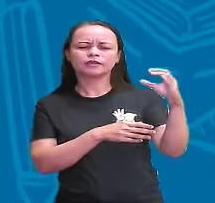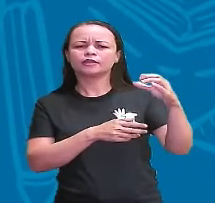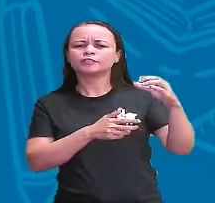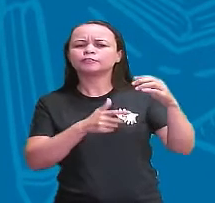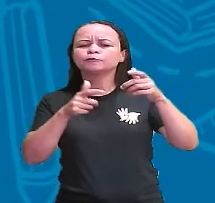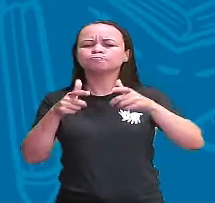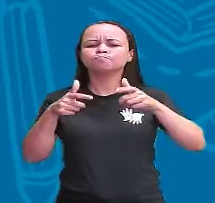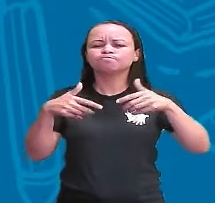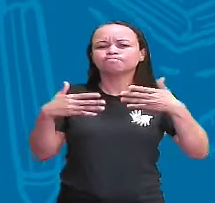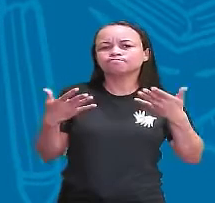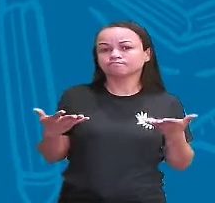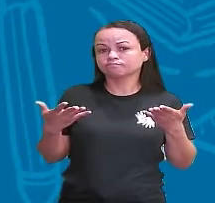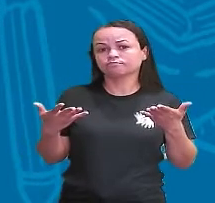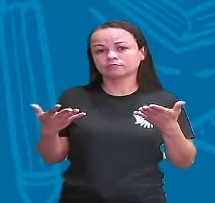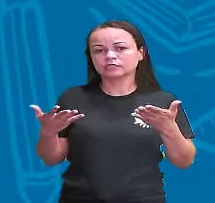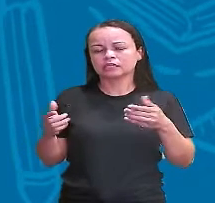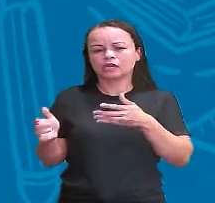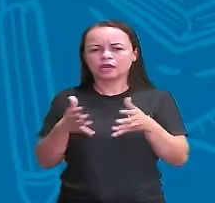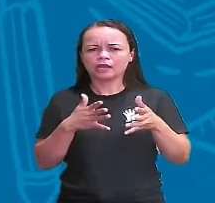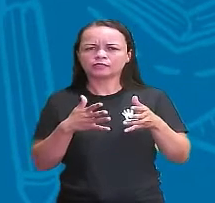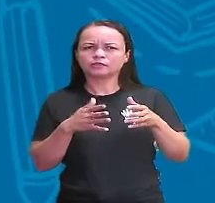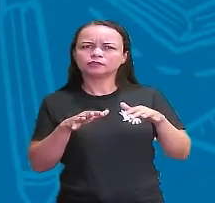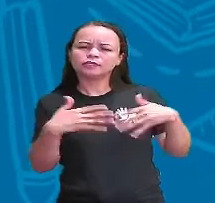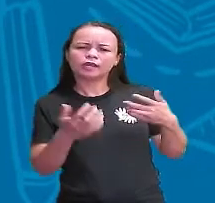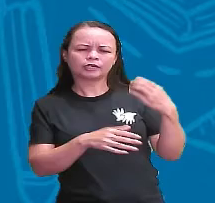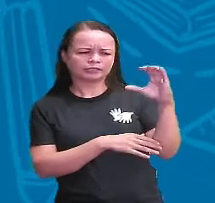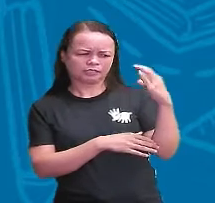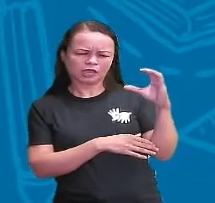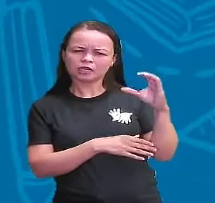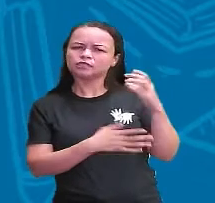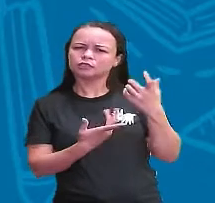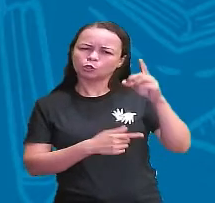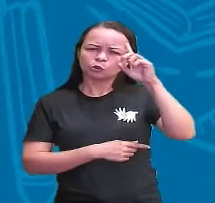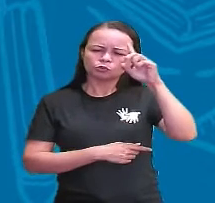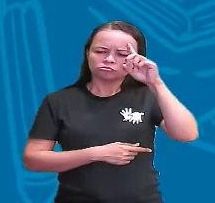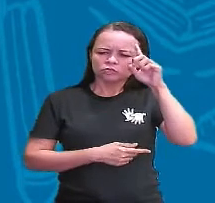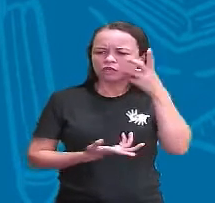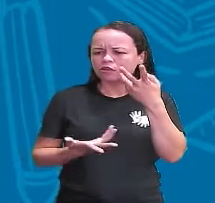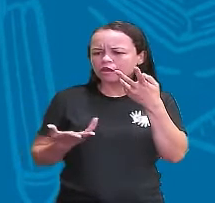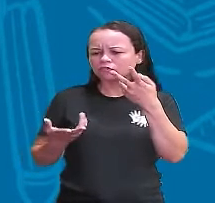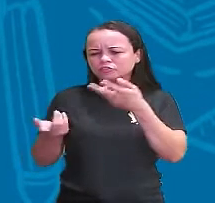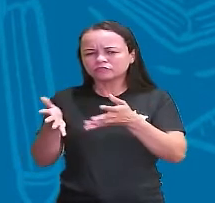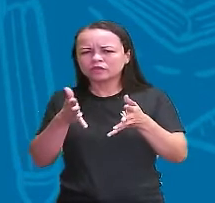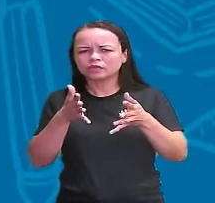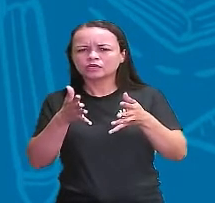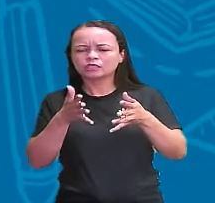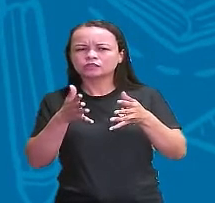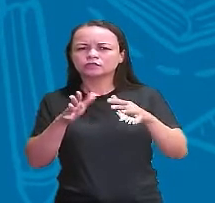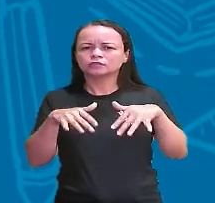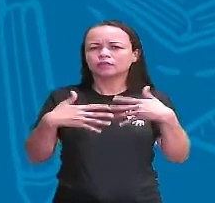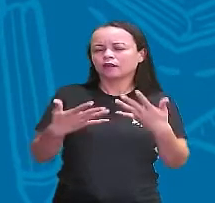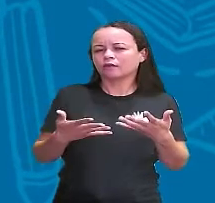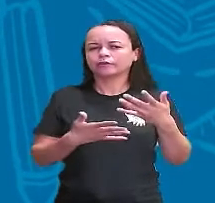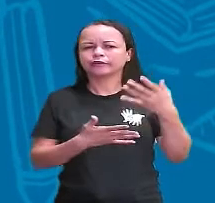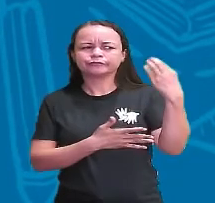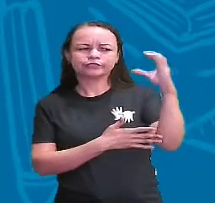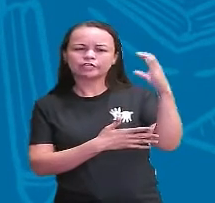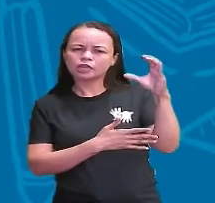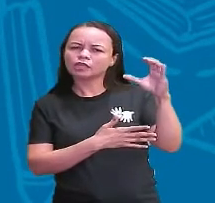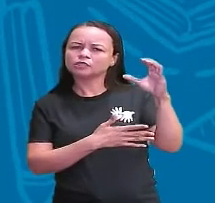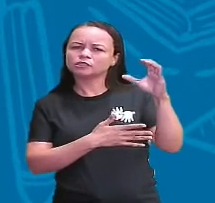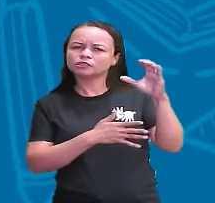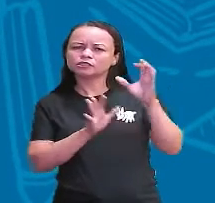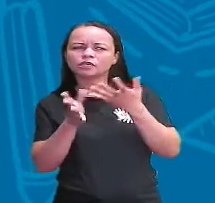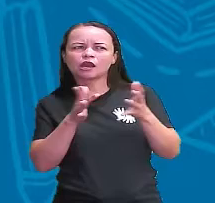ela é comum na nossa vida diária, na nossa vida cotidiana? Será que a ciência é algo distante das nossas vidas? Ou será